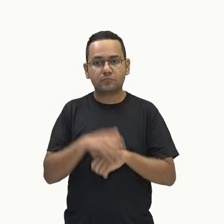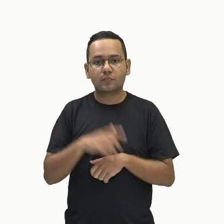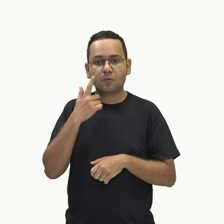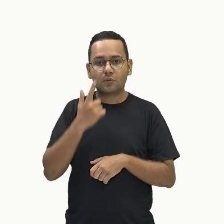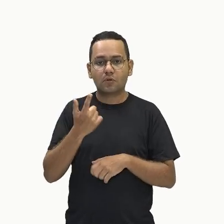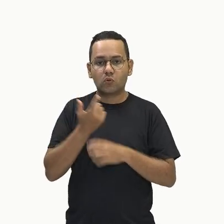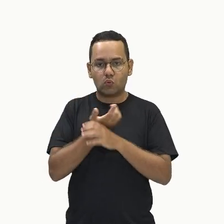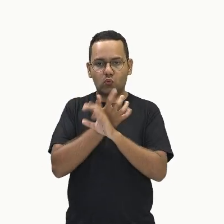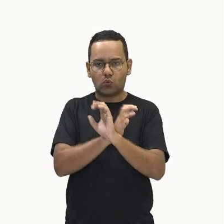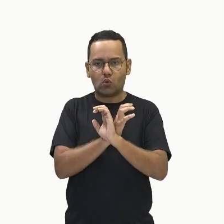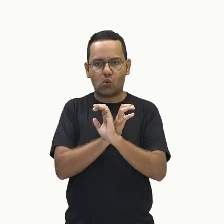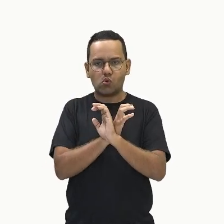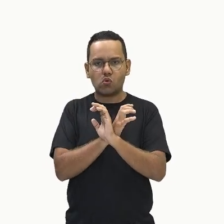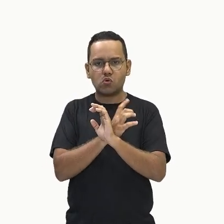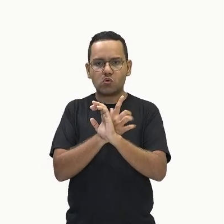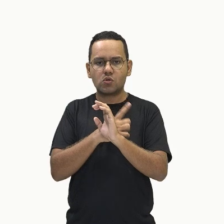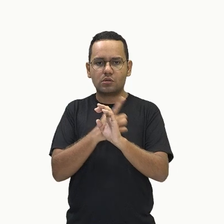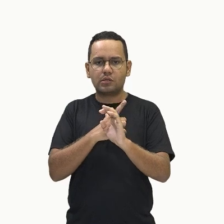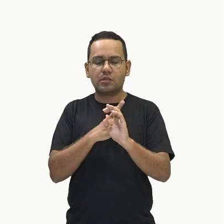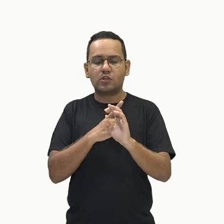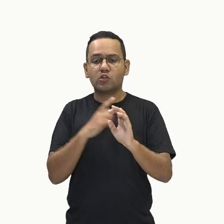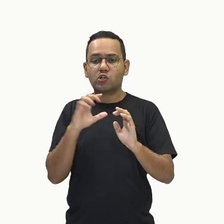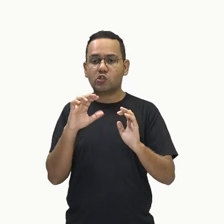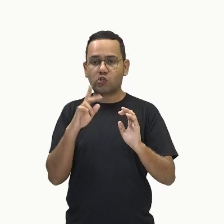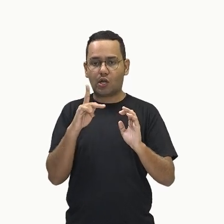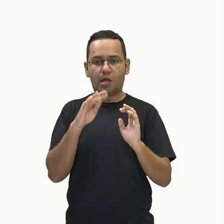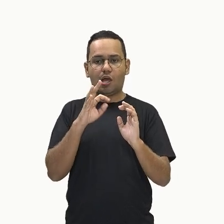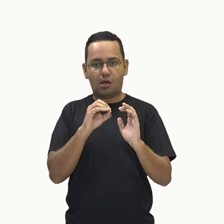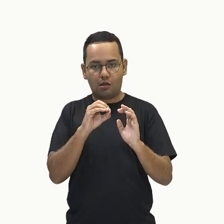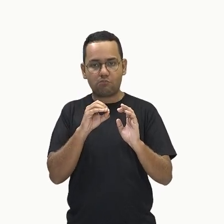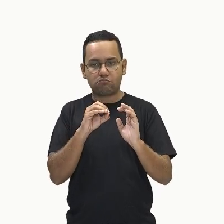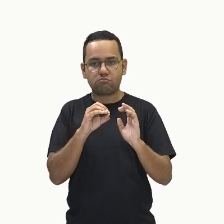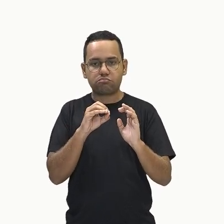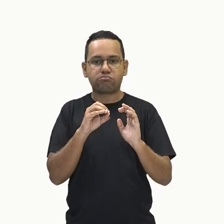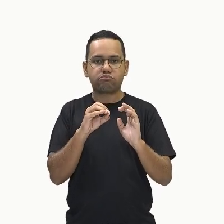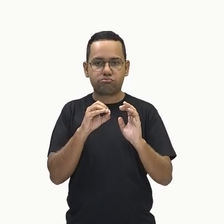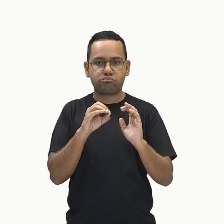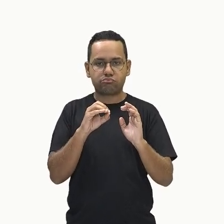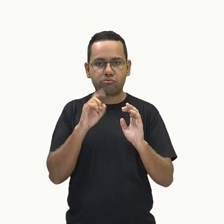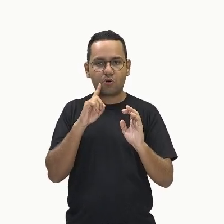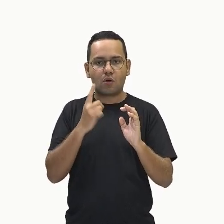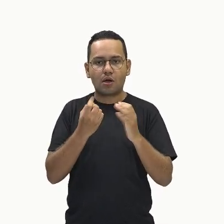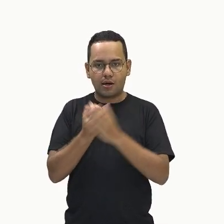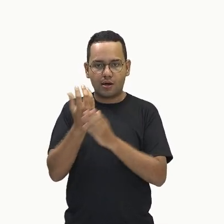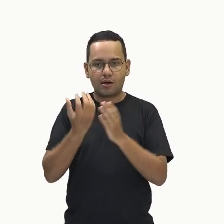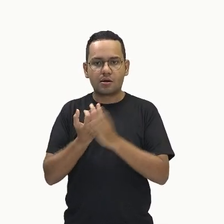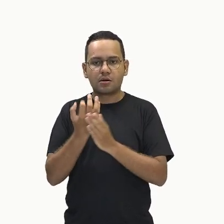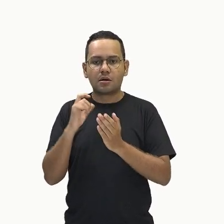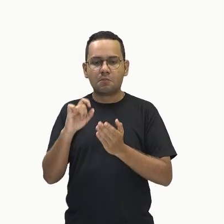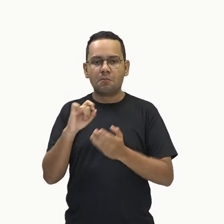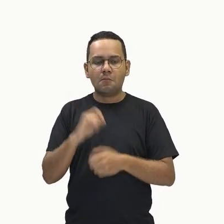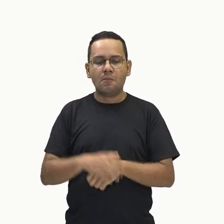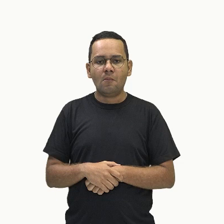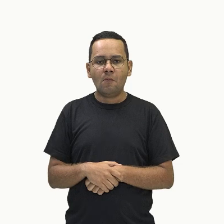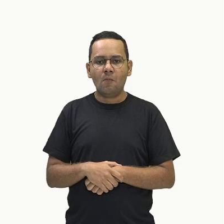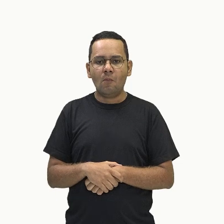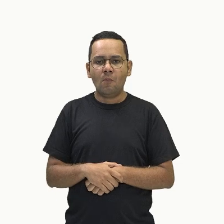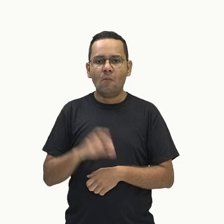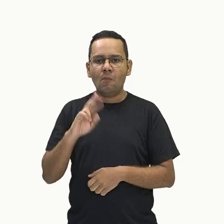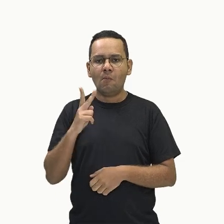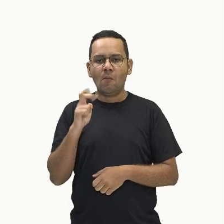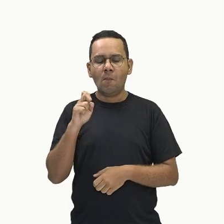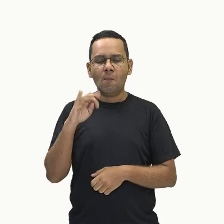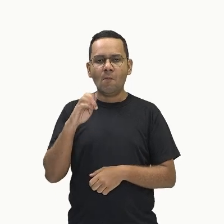chatos, com a produção dessa medula vermelha, que é o tecido